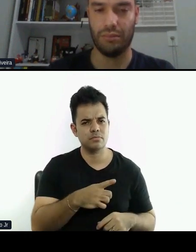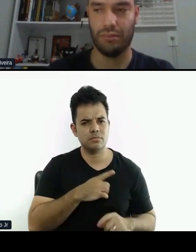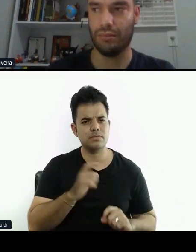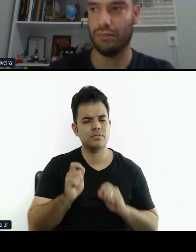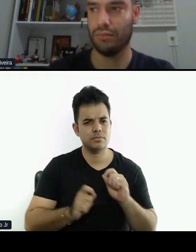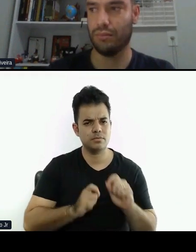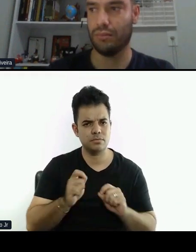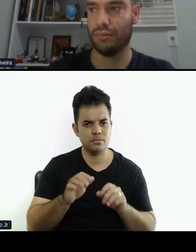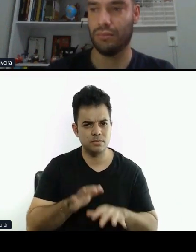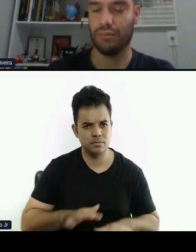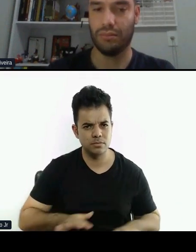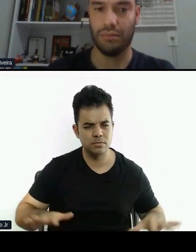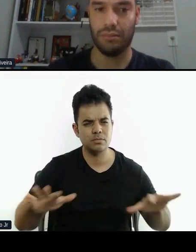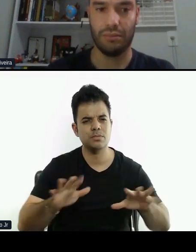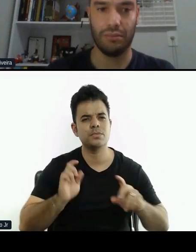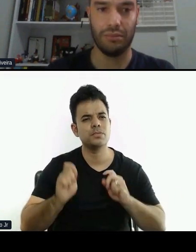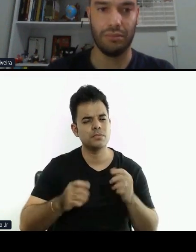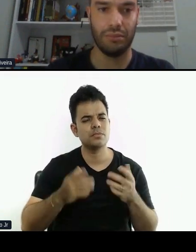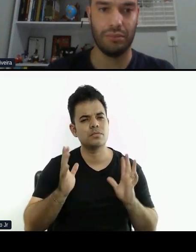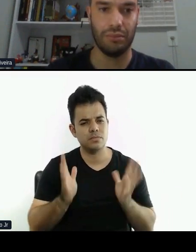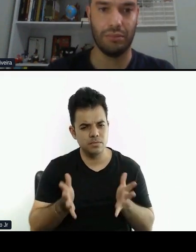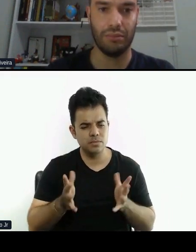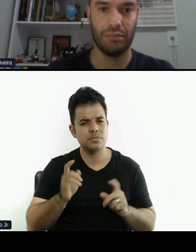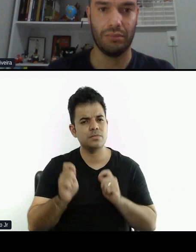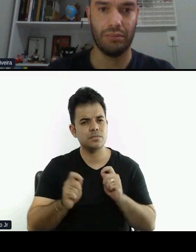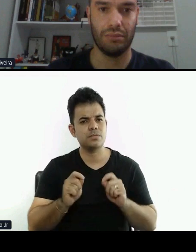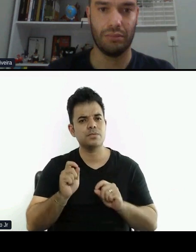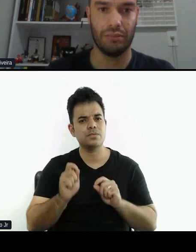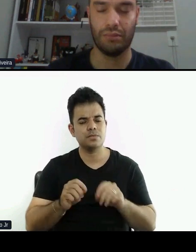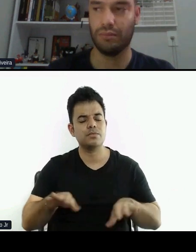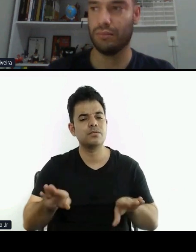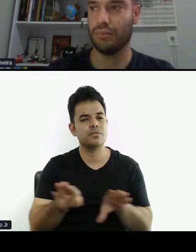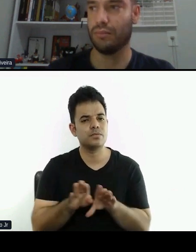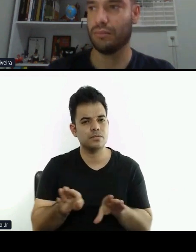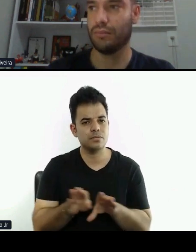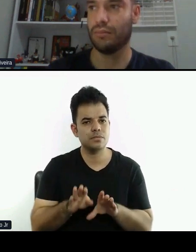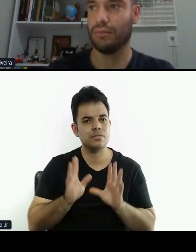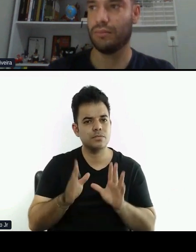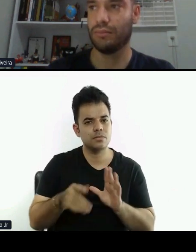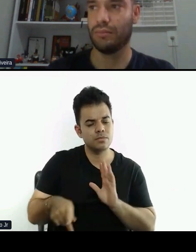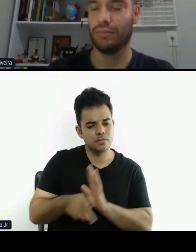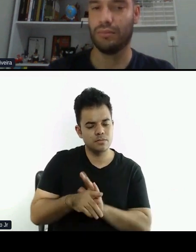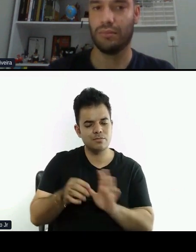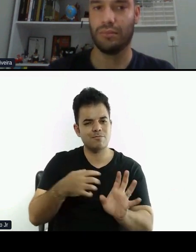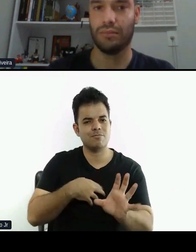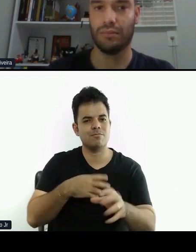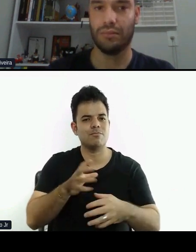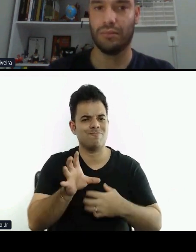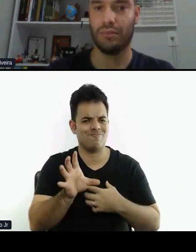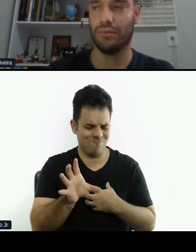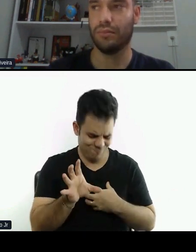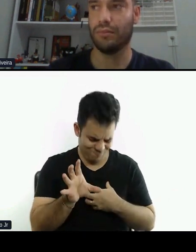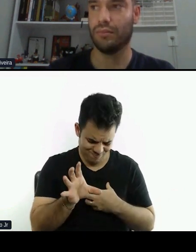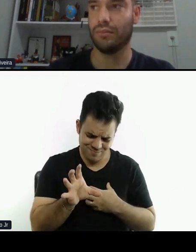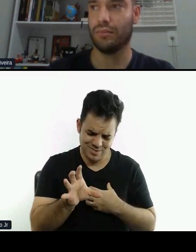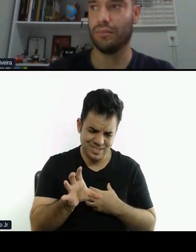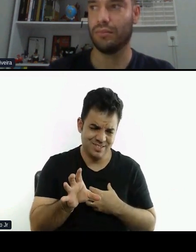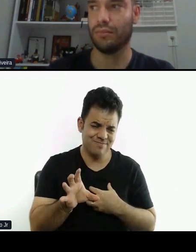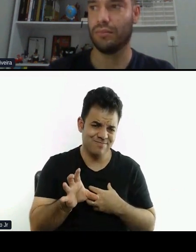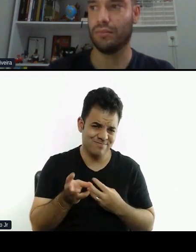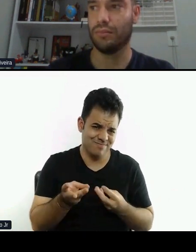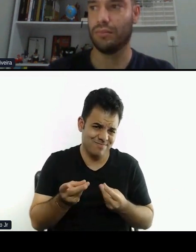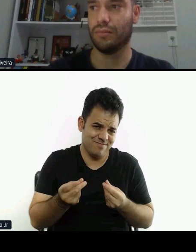nossa empresa. Então isso pode levar com a falta de empatia, né? Então isso é um ponto também